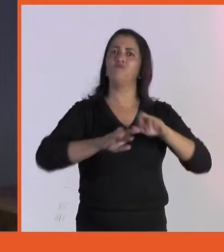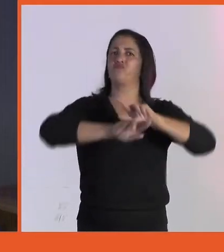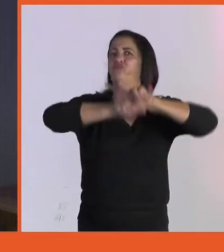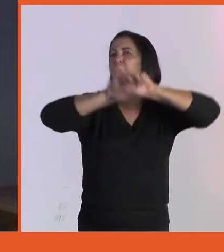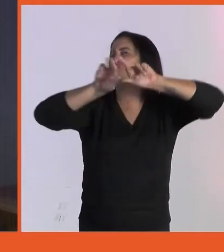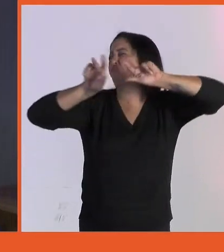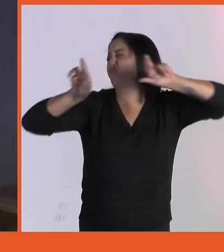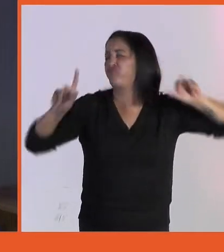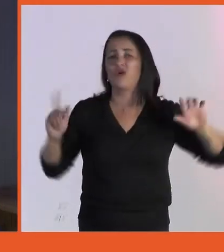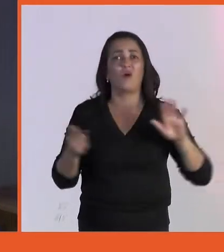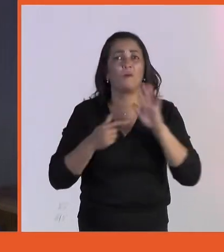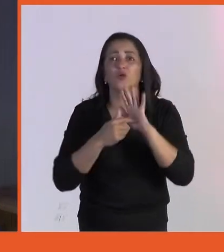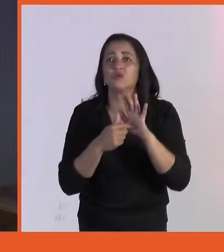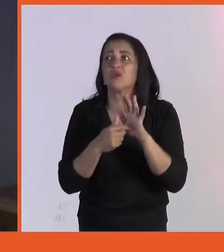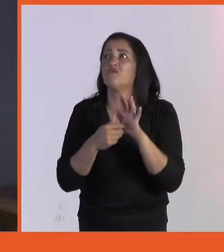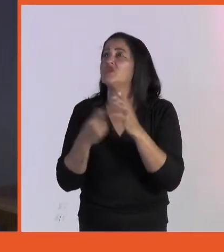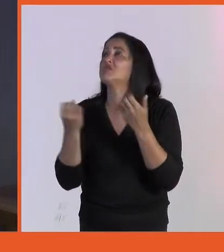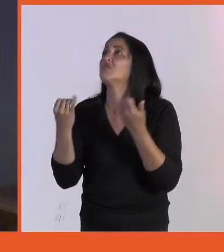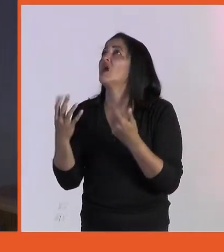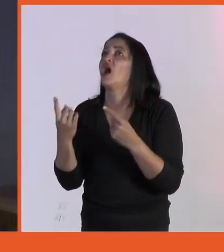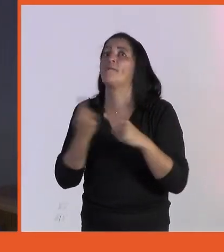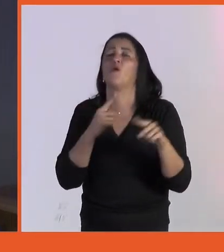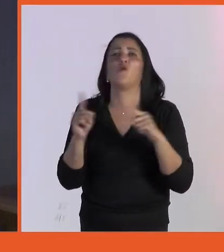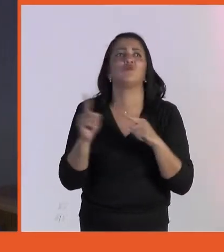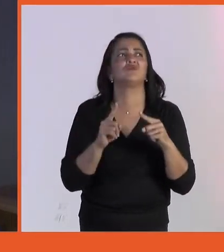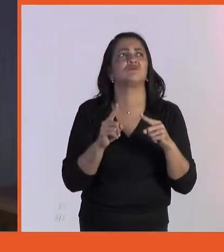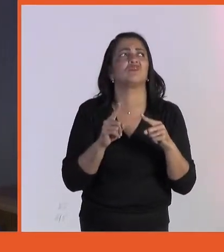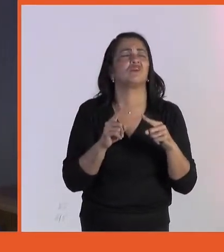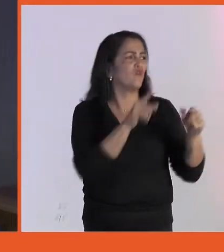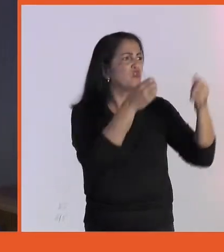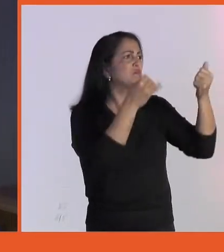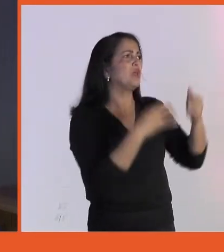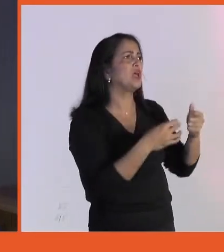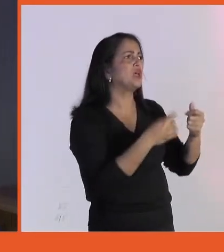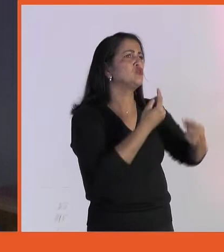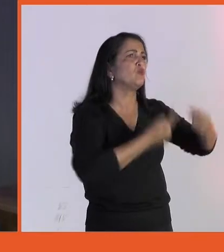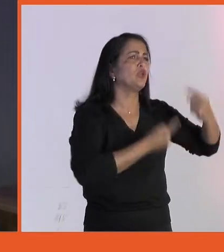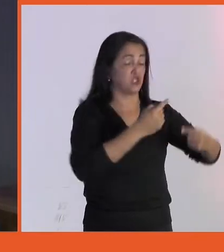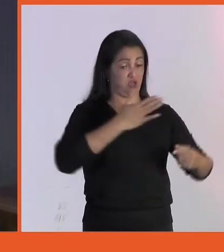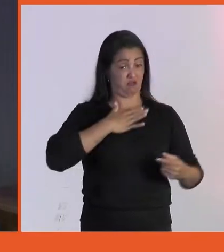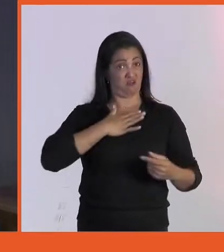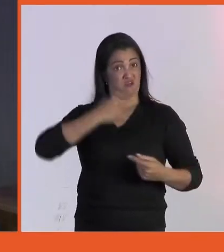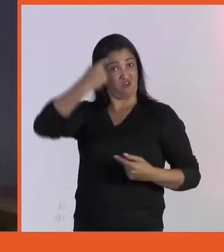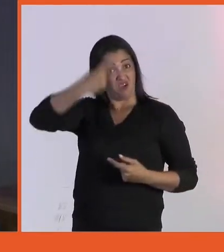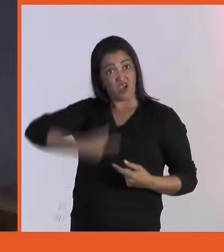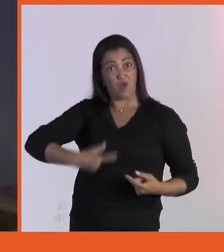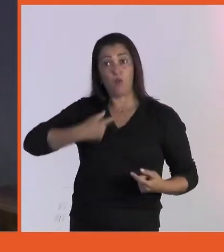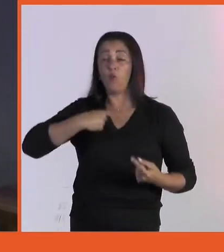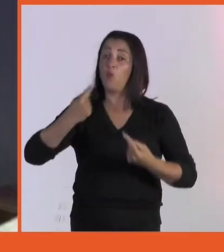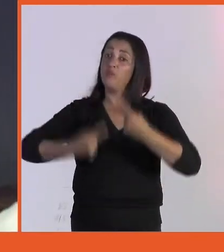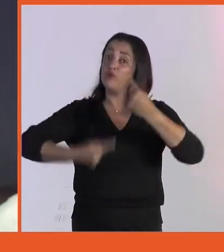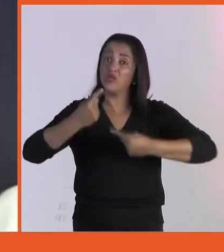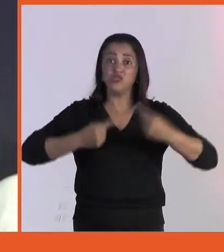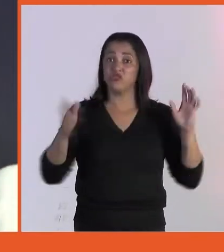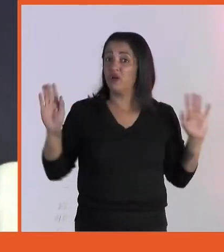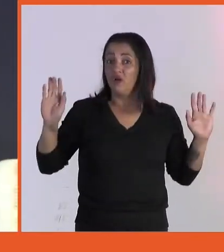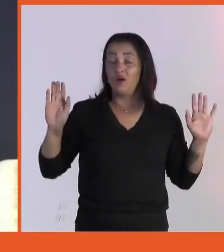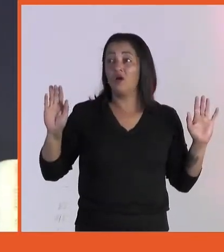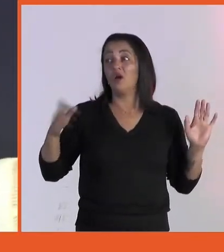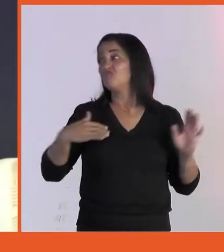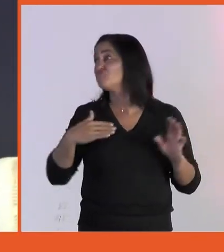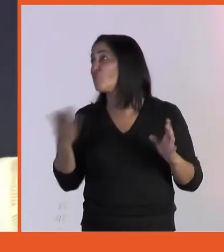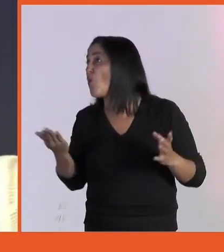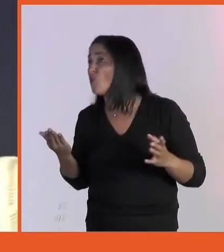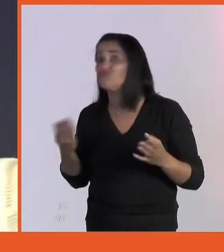vai, pô, mas você não fala de música, você fala de política. Sim, mas sou eu que estou falando de política aqui com vocês, eu também gosto de música.